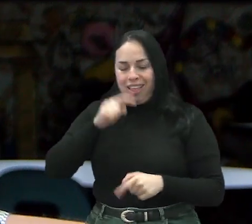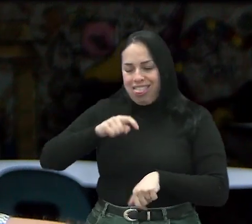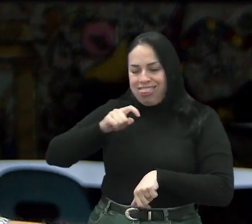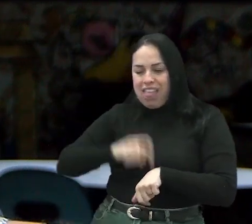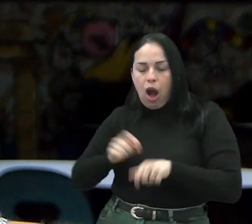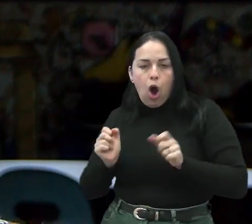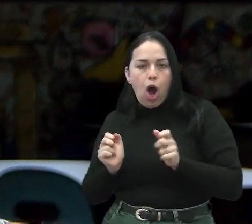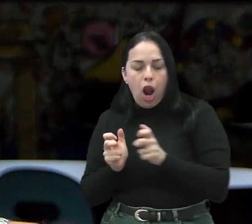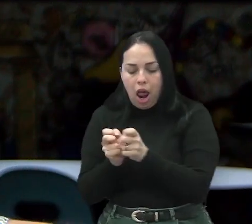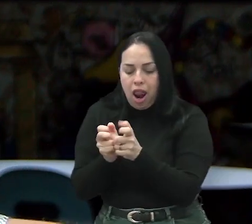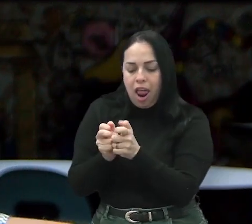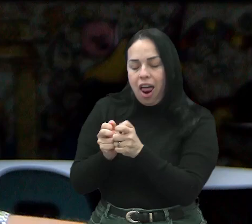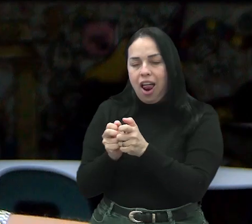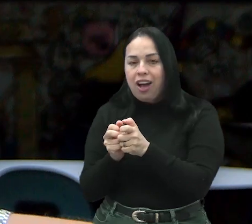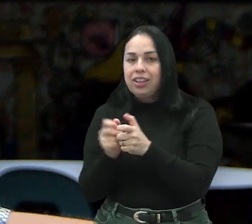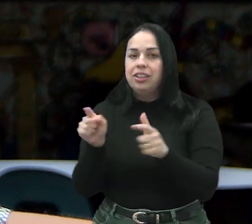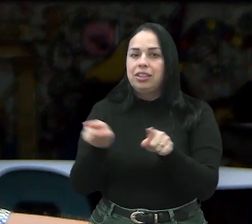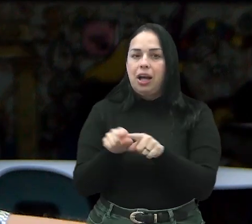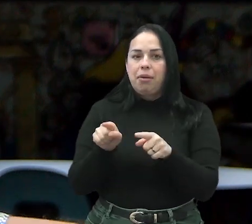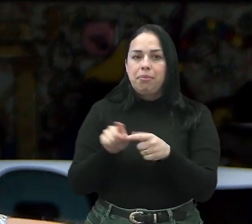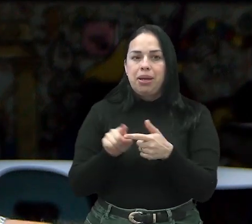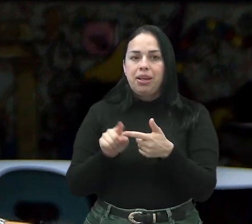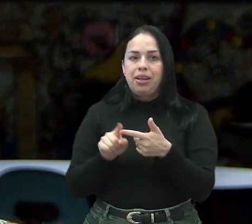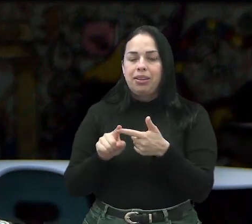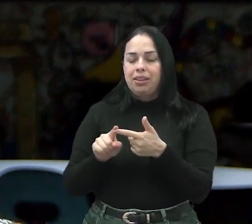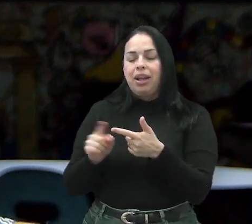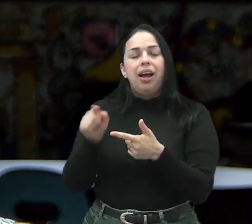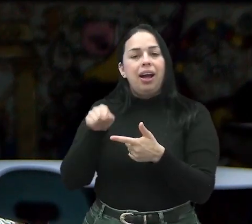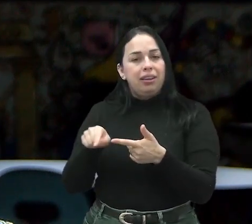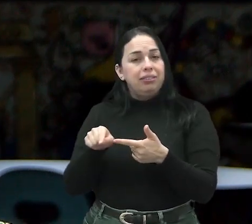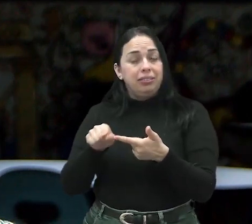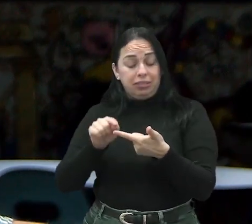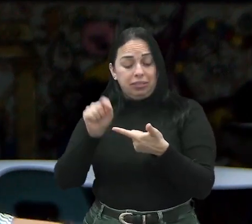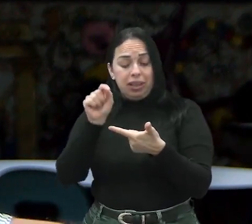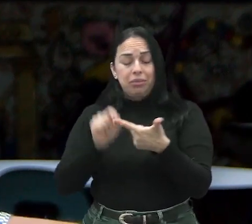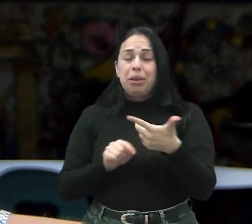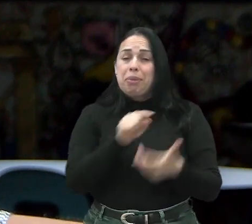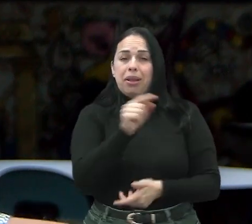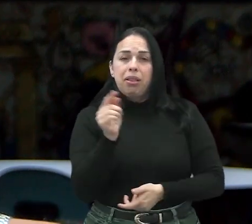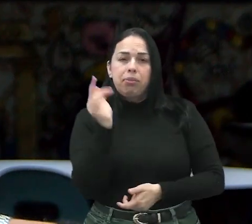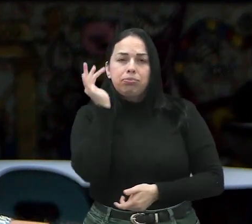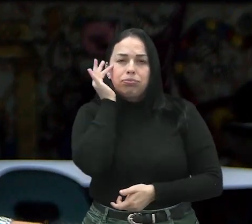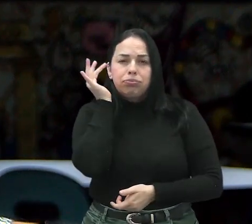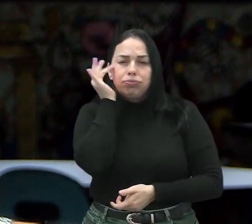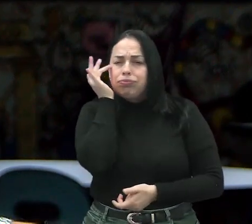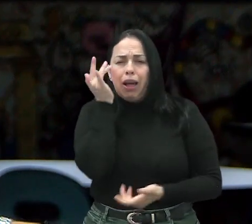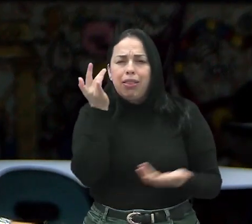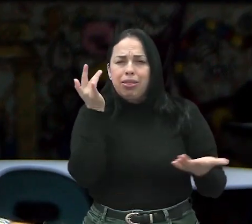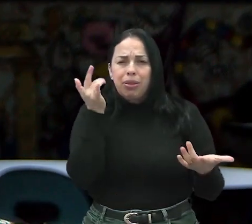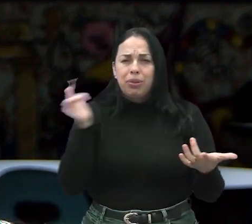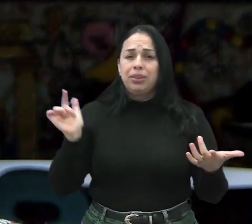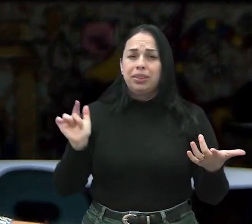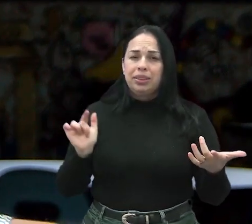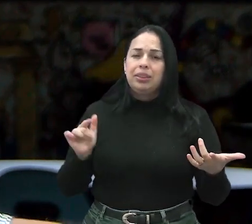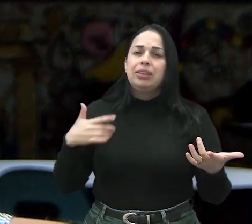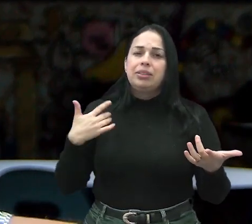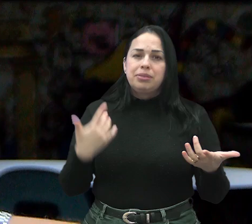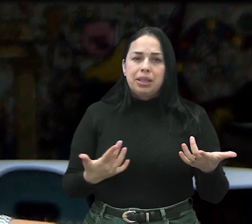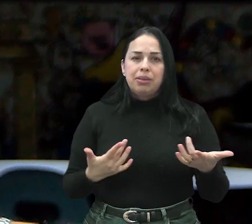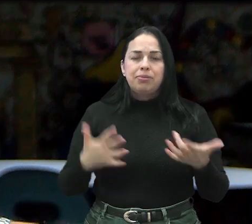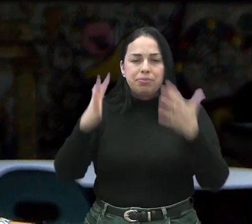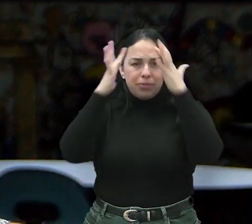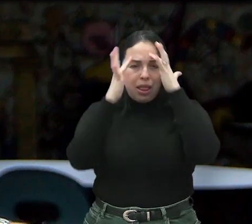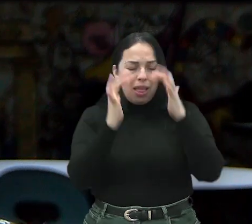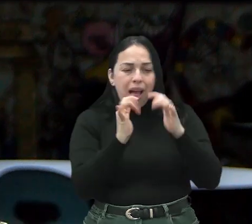riscos. A impulsividade, a dificuldade de atraso de gratificação, até por uma maturação neuroquímica do